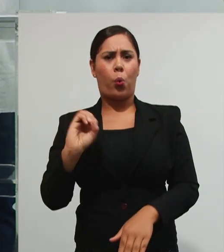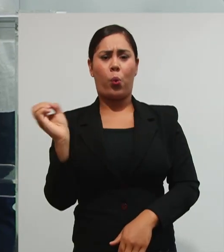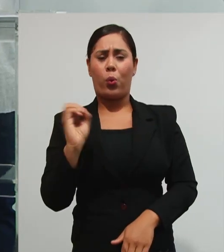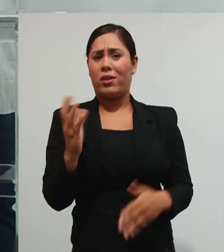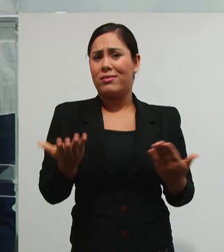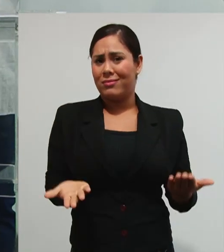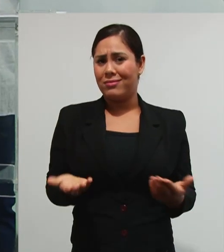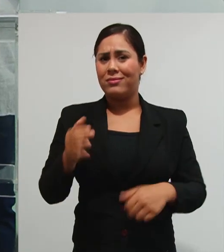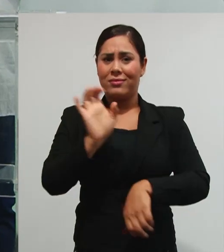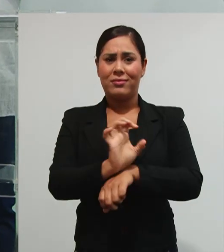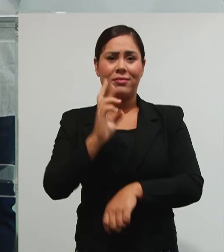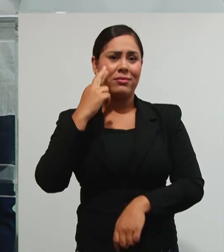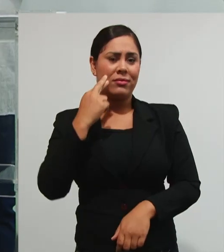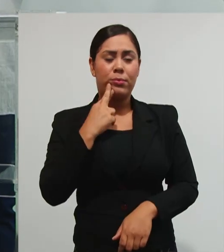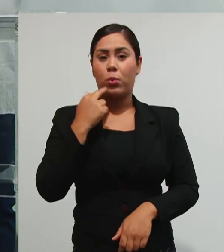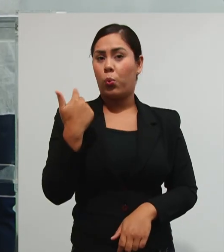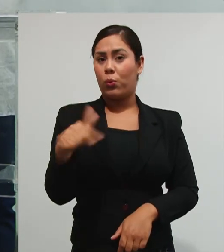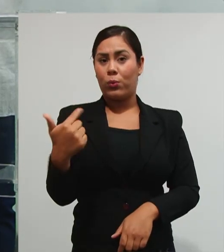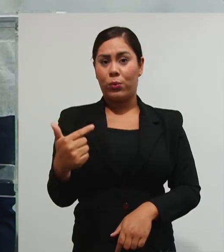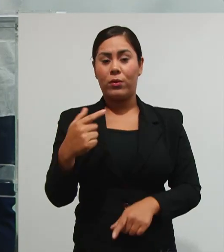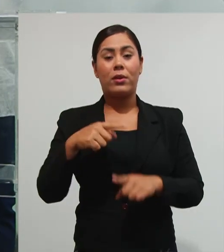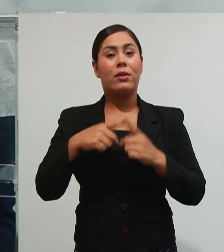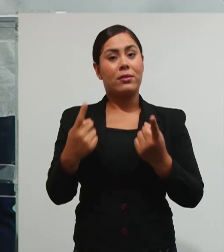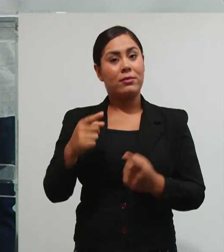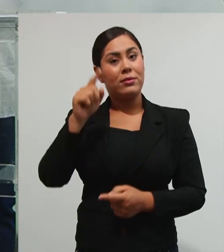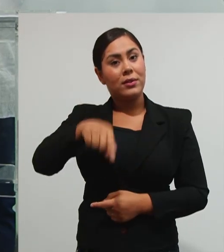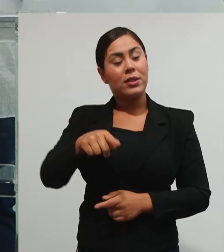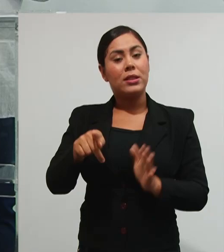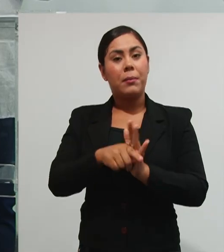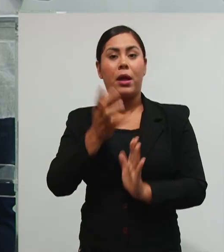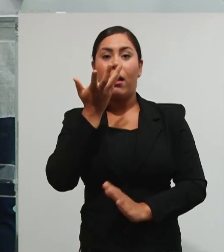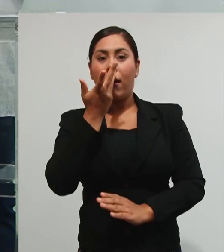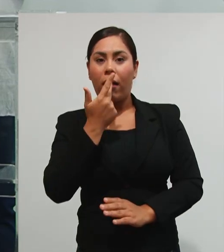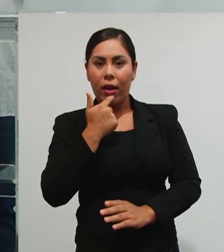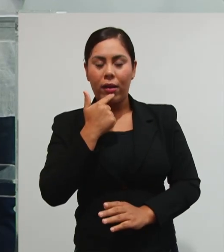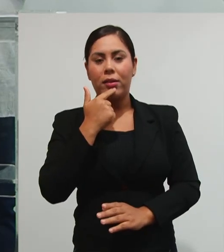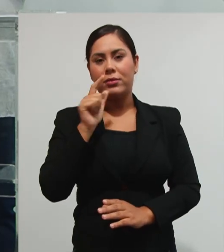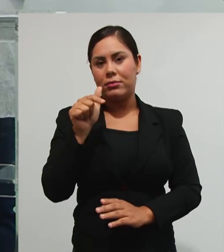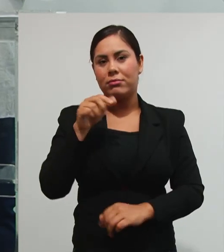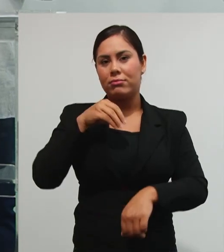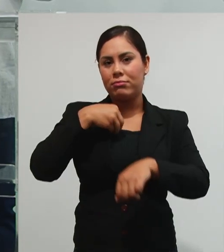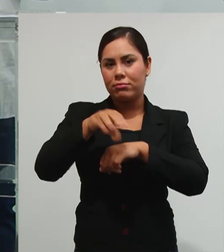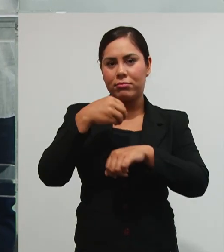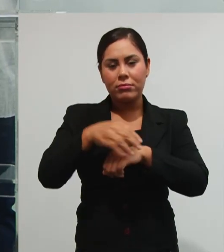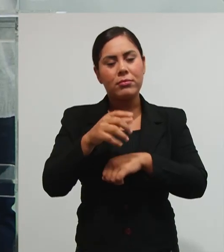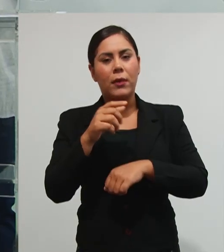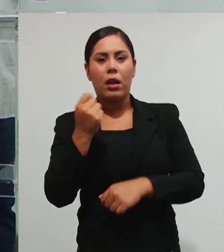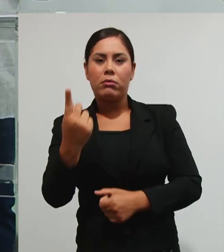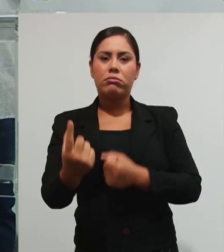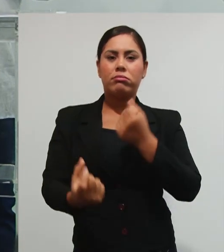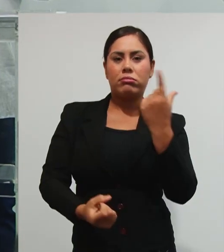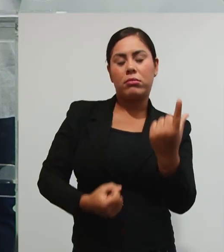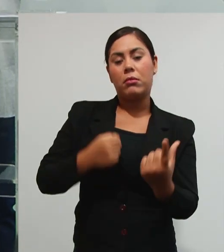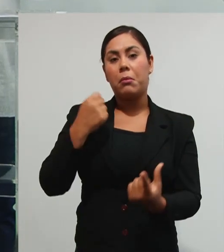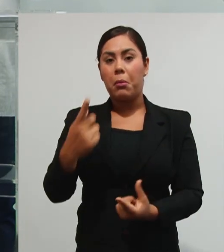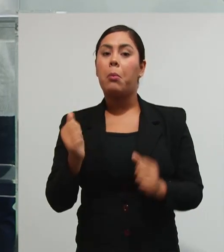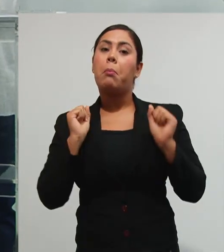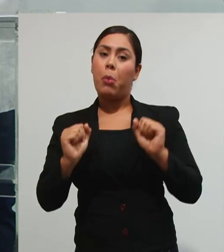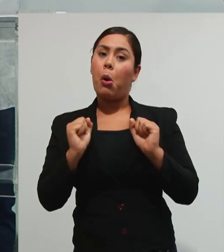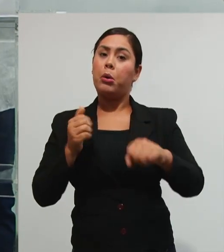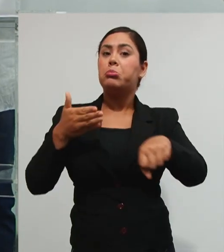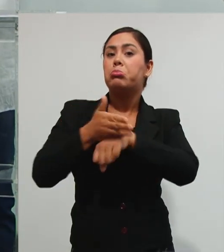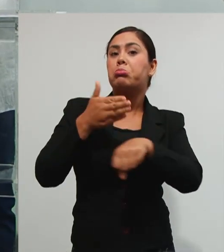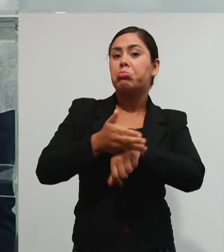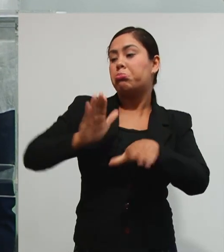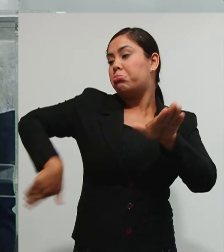aqui no estado de Rondônia. Então, quando eu falo isso para as crianças, uma ou outra podem ter tido acesso ao mar, mas